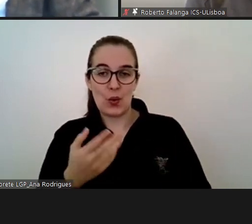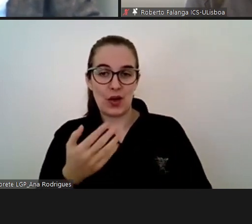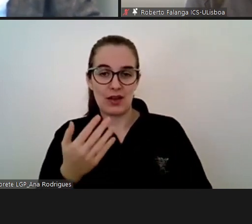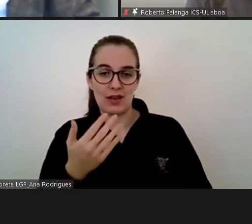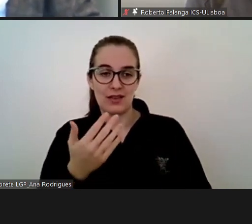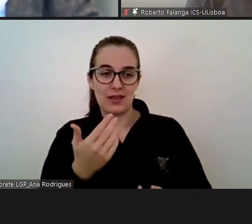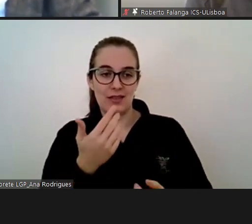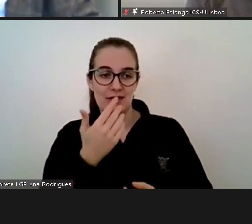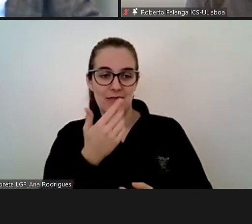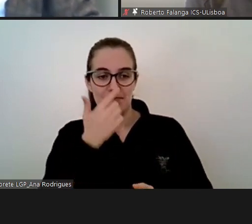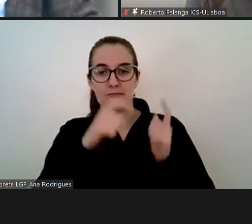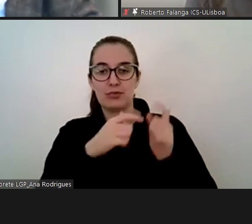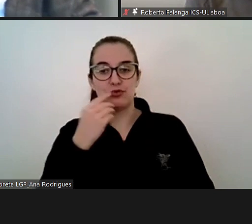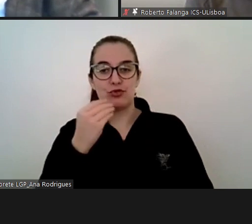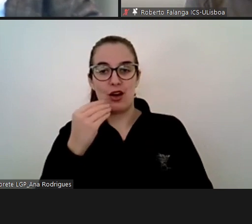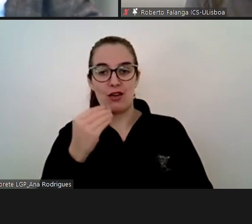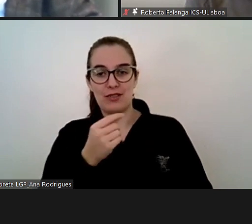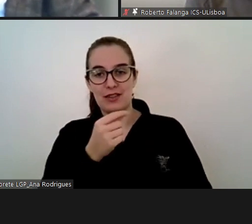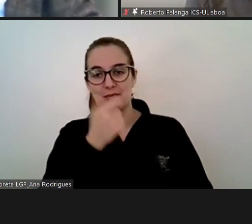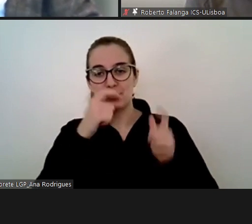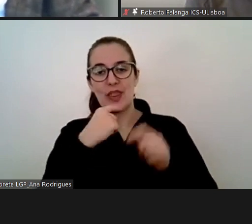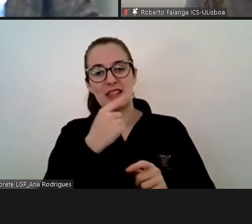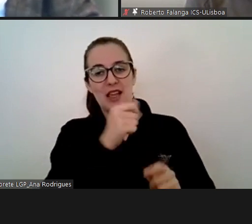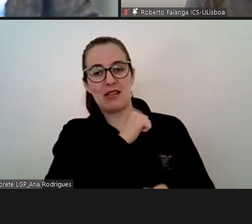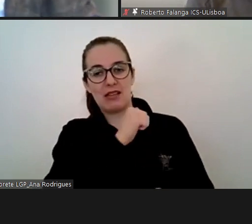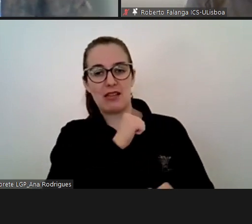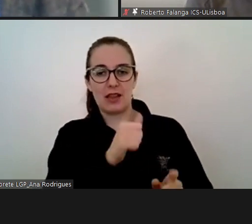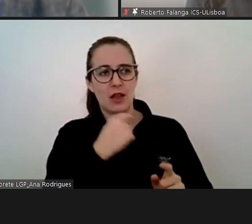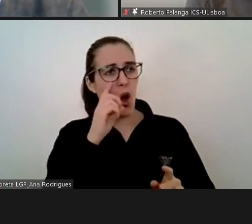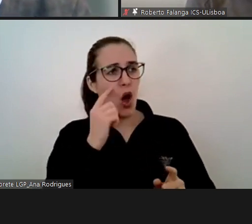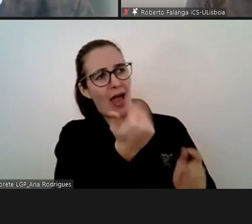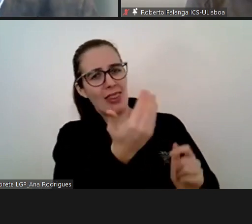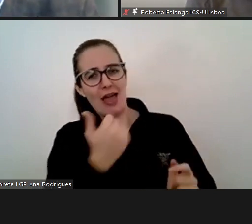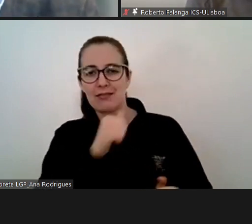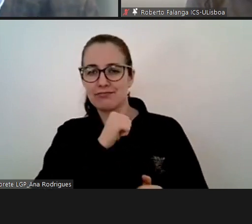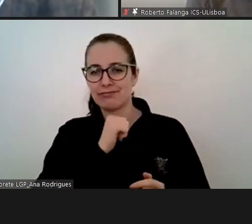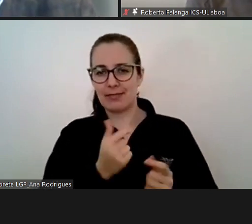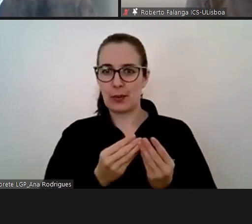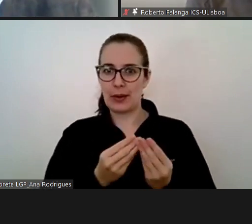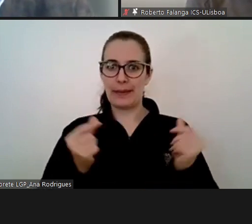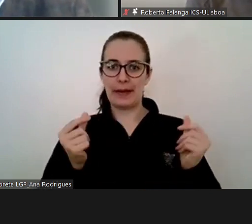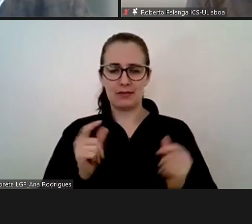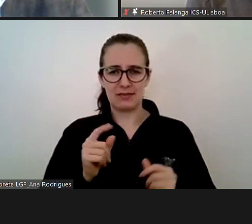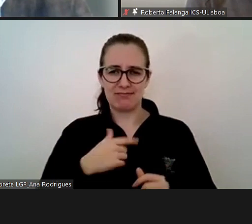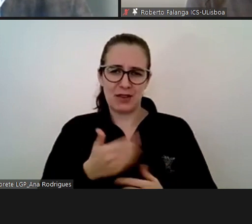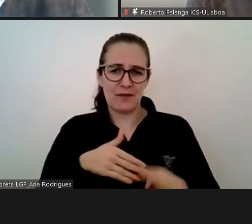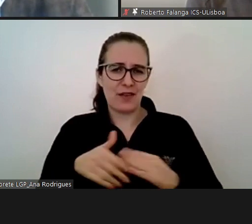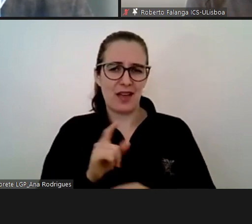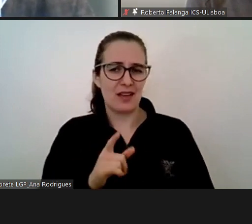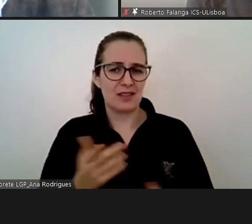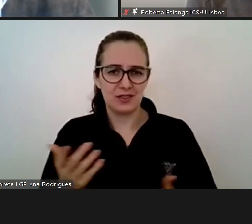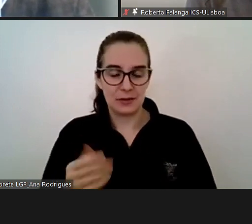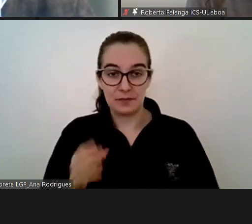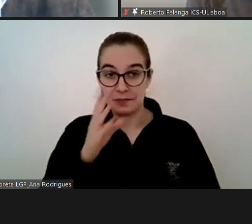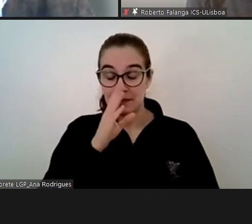contrariar a apatia, dizendo às pessoas para ir votar. Portanto, um dos aspectos da democracia